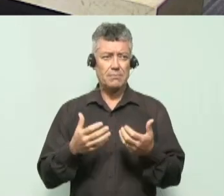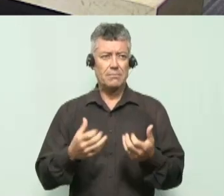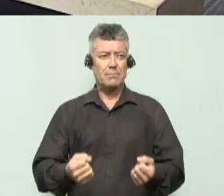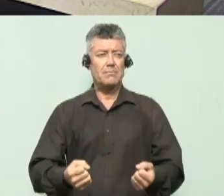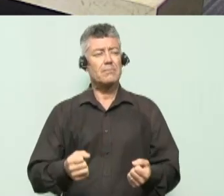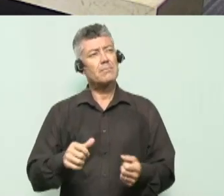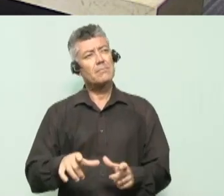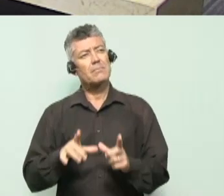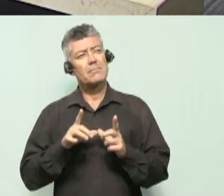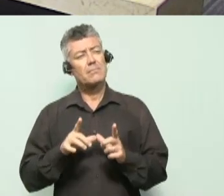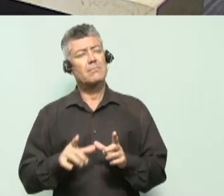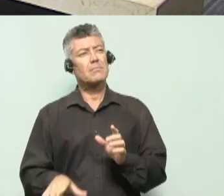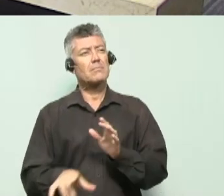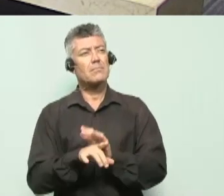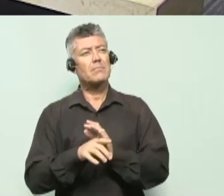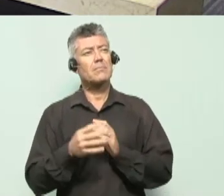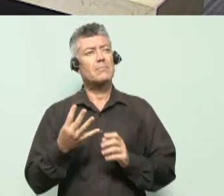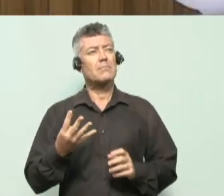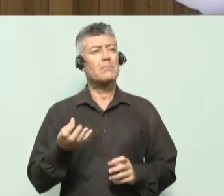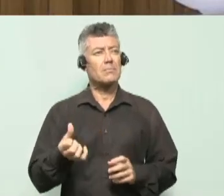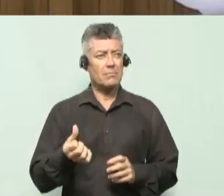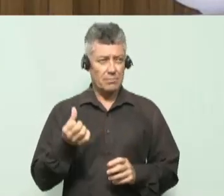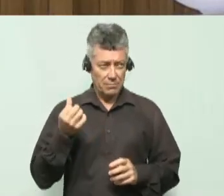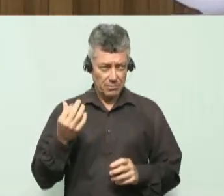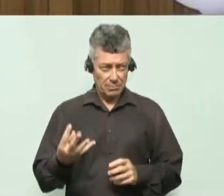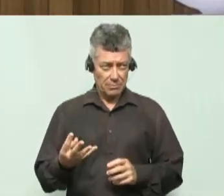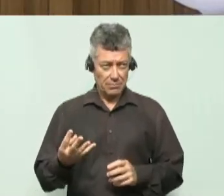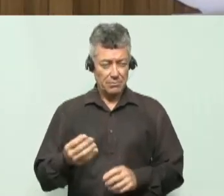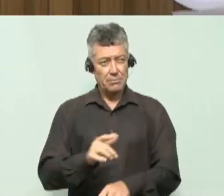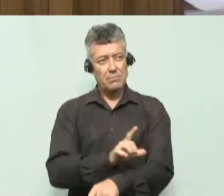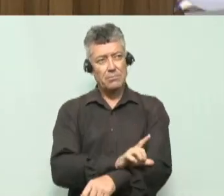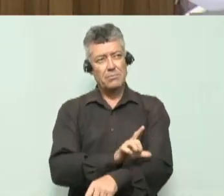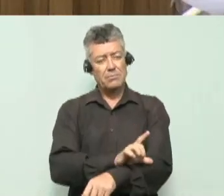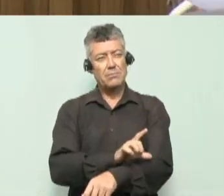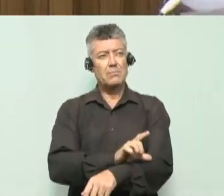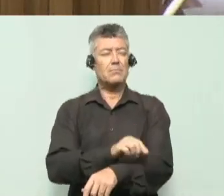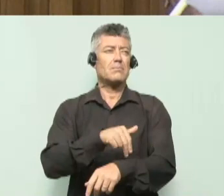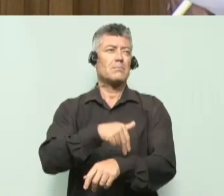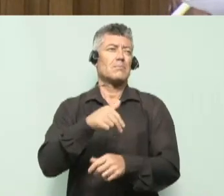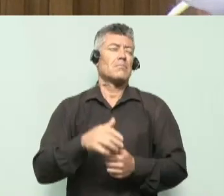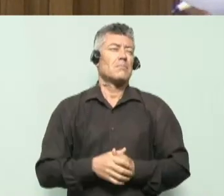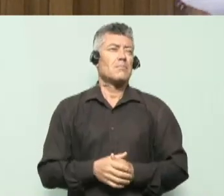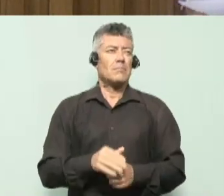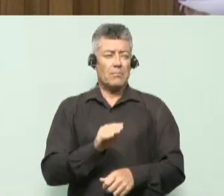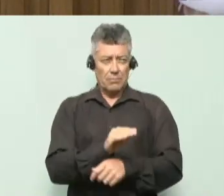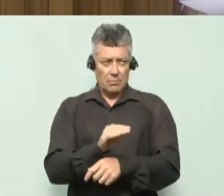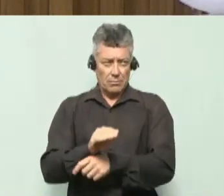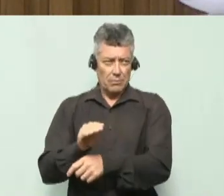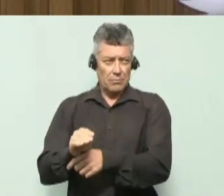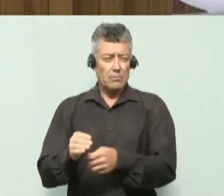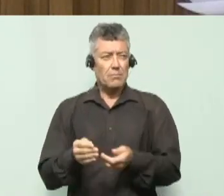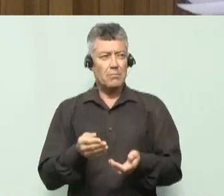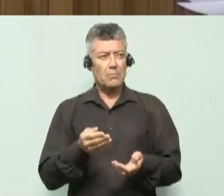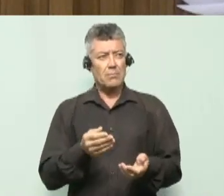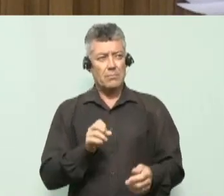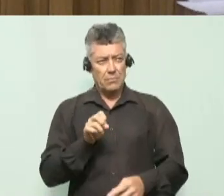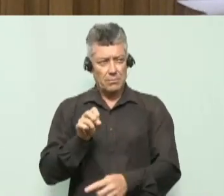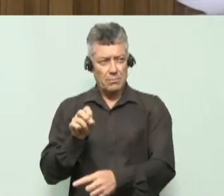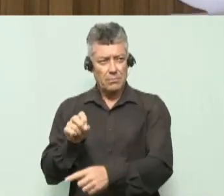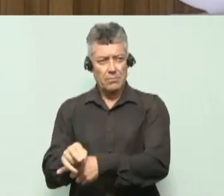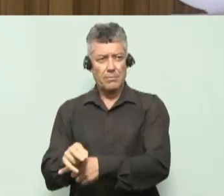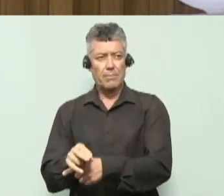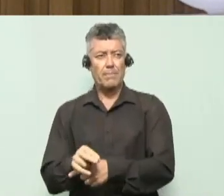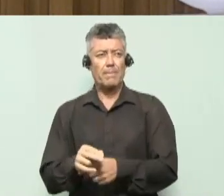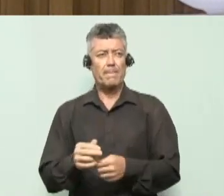aprovado. Projeto de lei 464, Luciano Nascimento. Dispõe sobre a proteção de pessoas idosas nos procedimentos de contratação